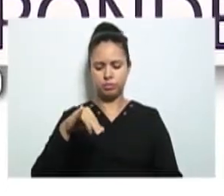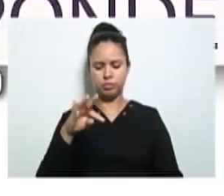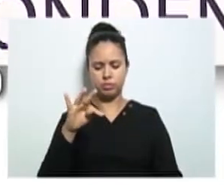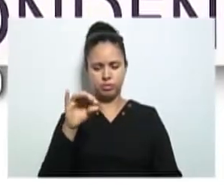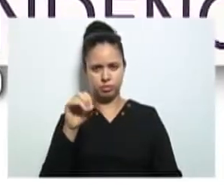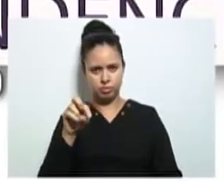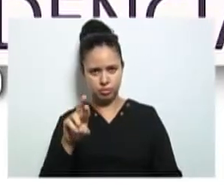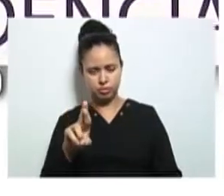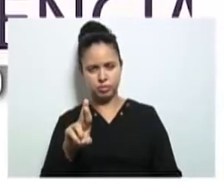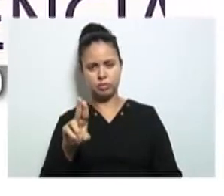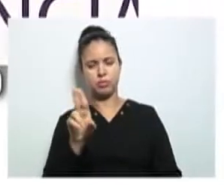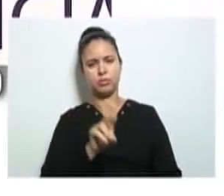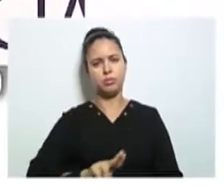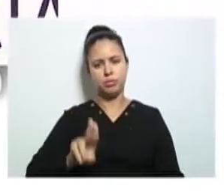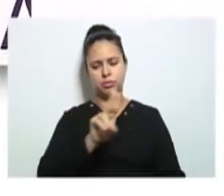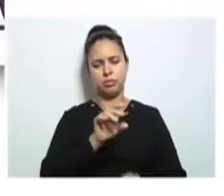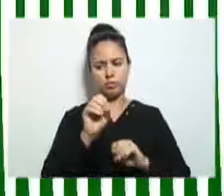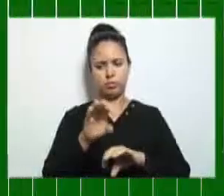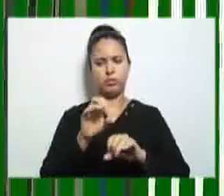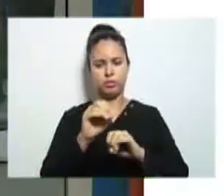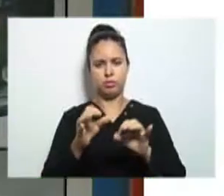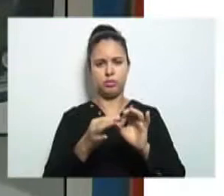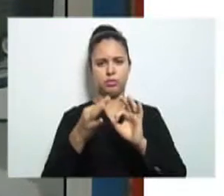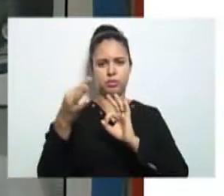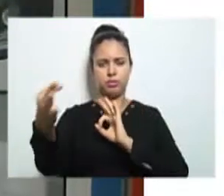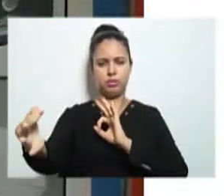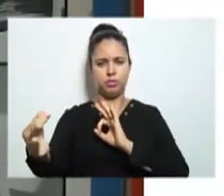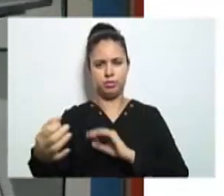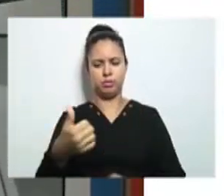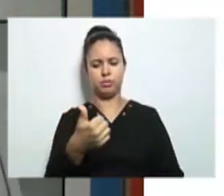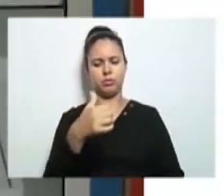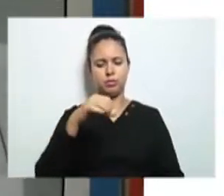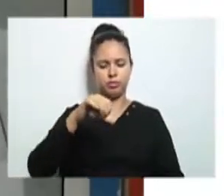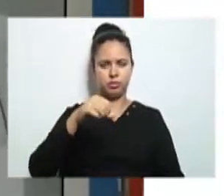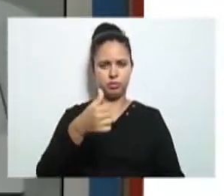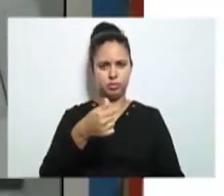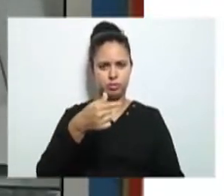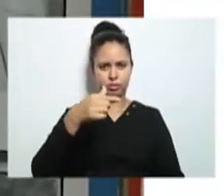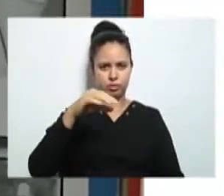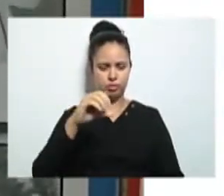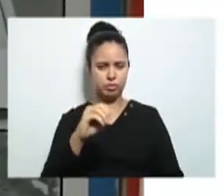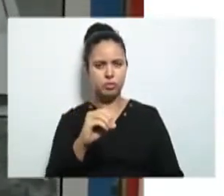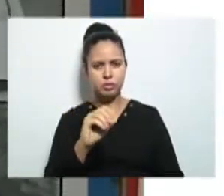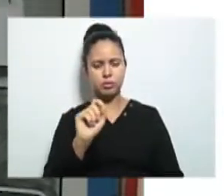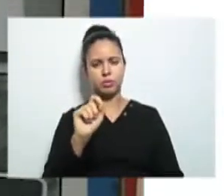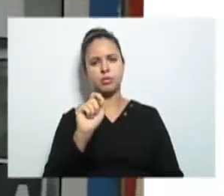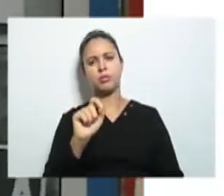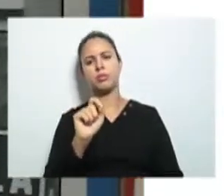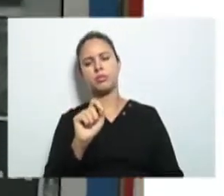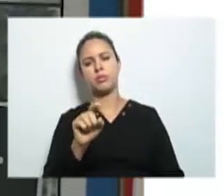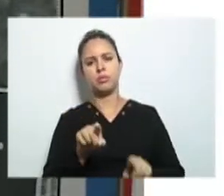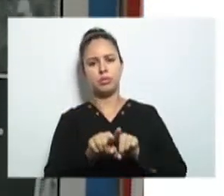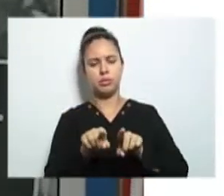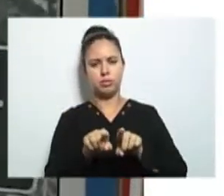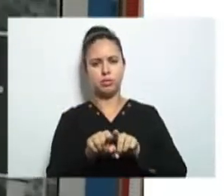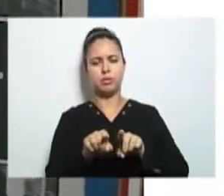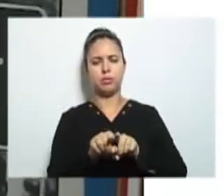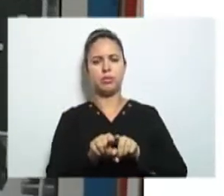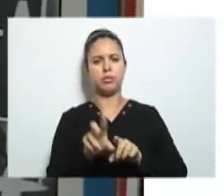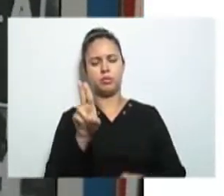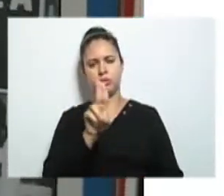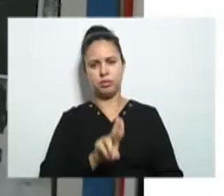que utilizavam o ensino por correspondência. Em 1970, o projeto Minerva e a Universidade de